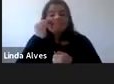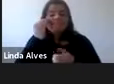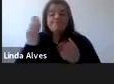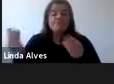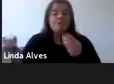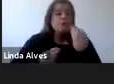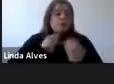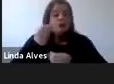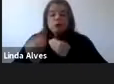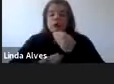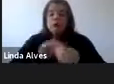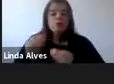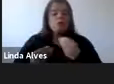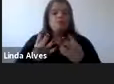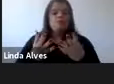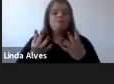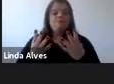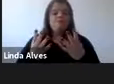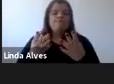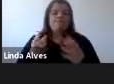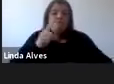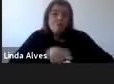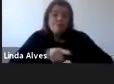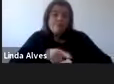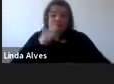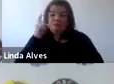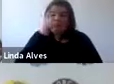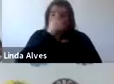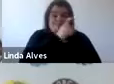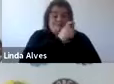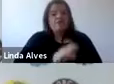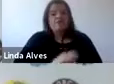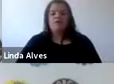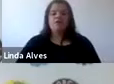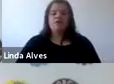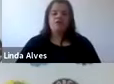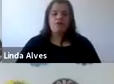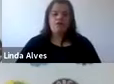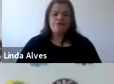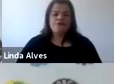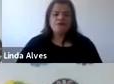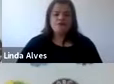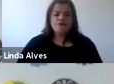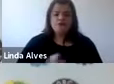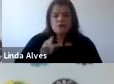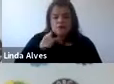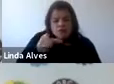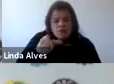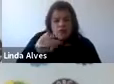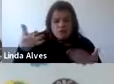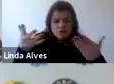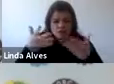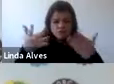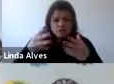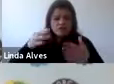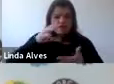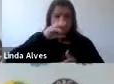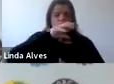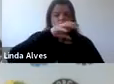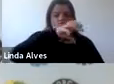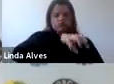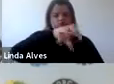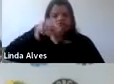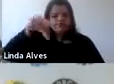situação delicada que estamos passando nesse momento. Nesse momento, vocês estão reunidos com todas as plantas dos